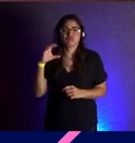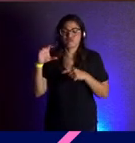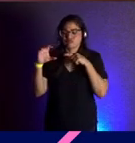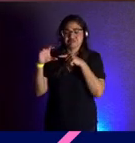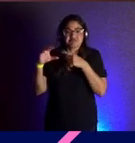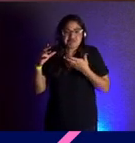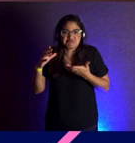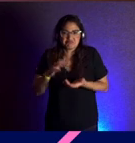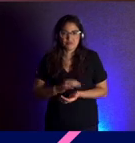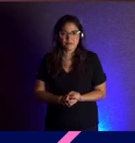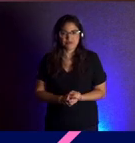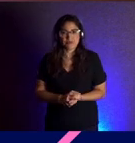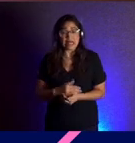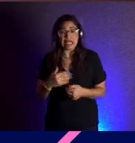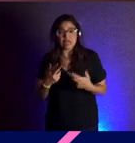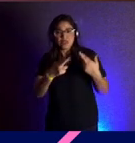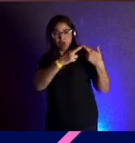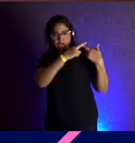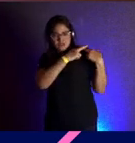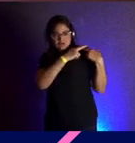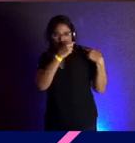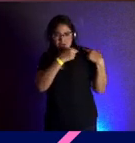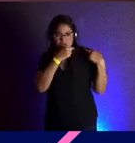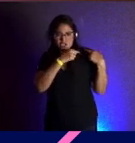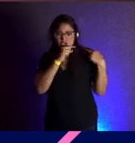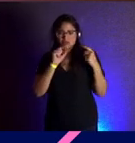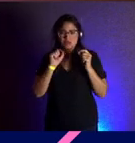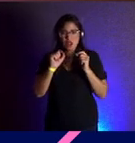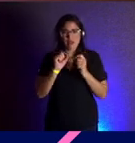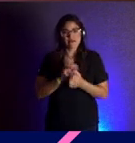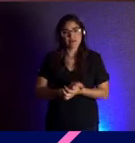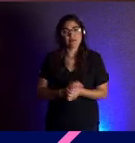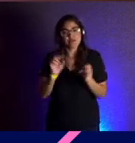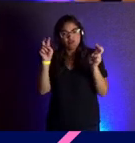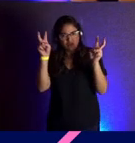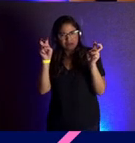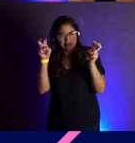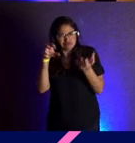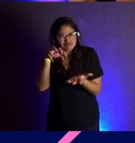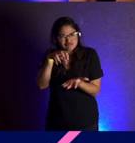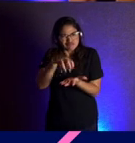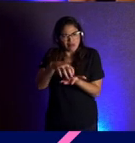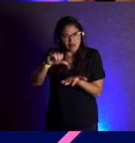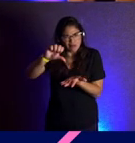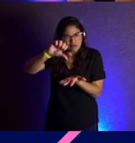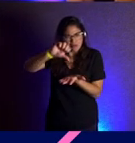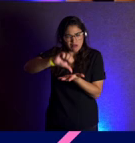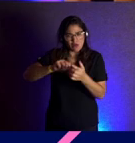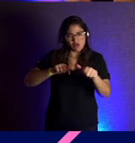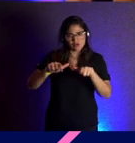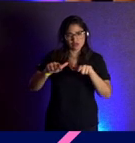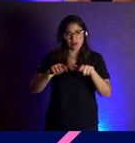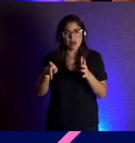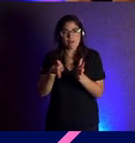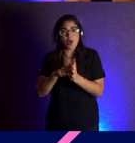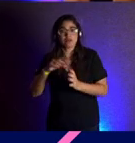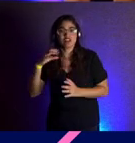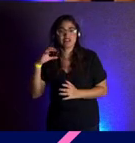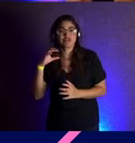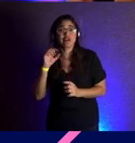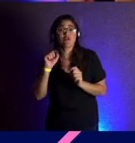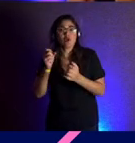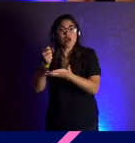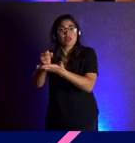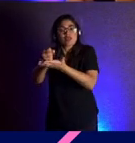Então, uma das responsabilidades e uma das questões centrais do trabalho científico é